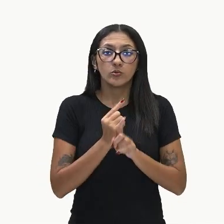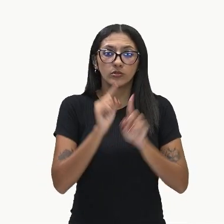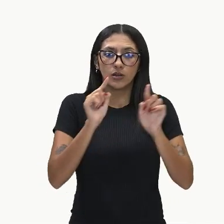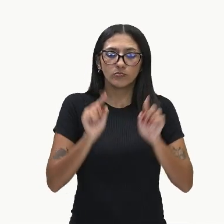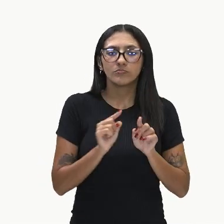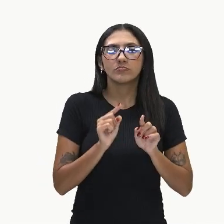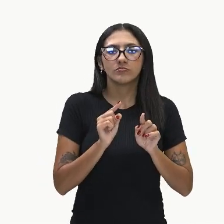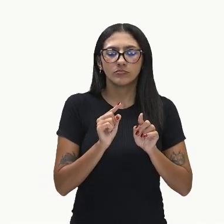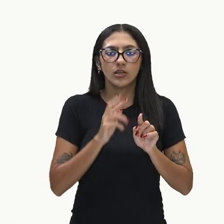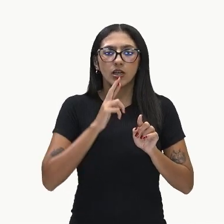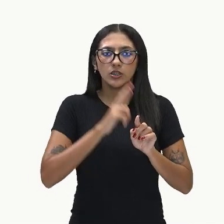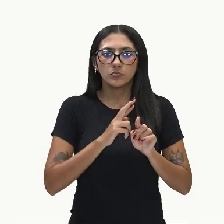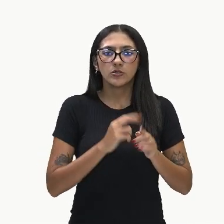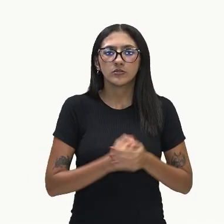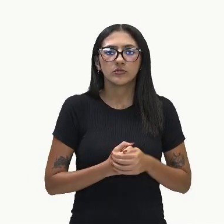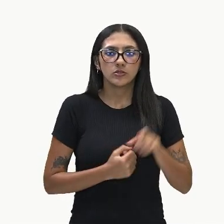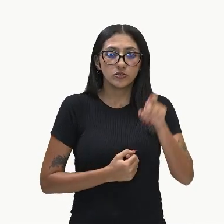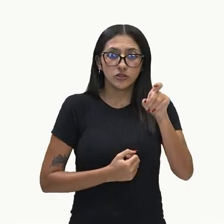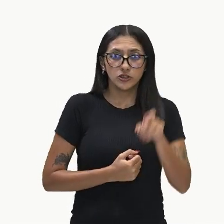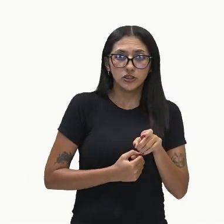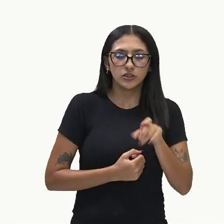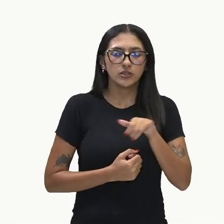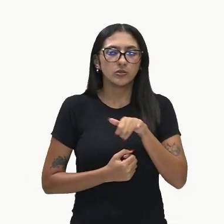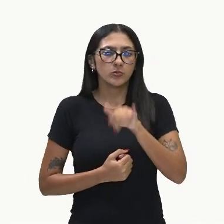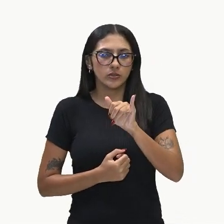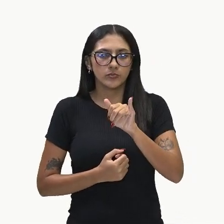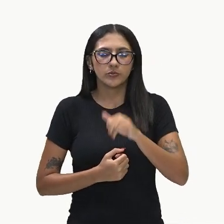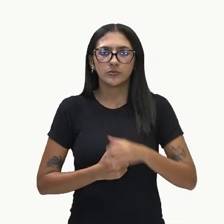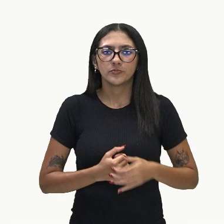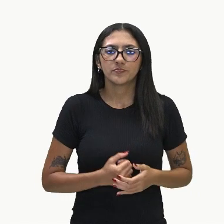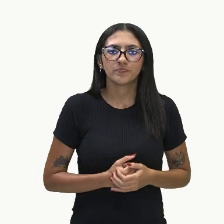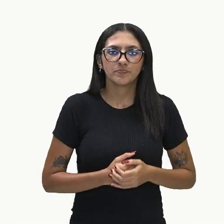observe, ó, primeiro sempre o x e depois o y, tá?